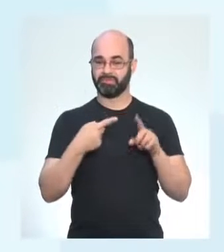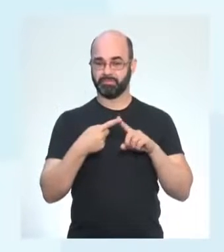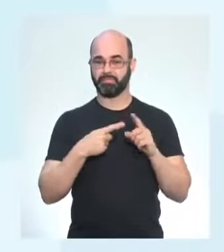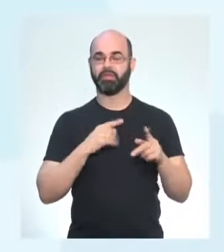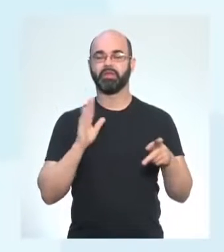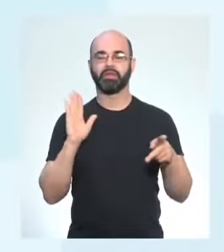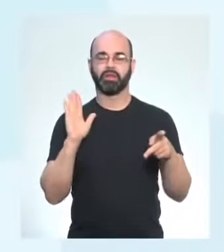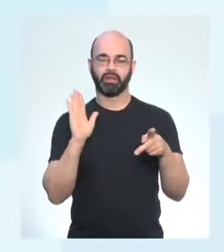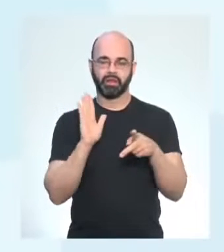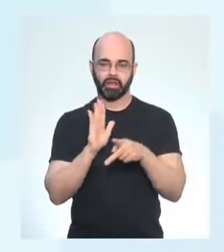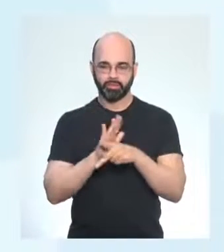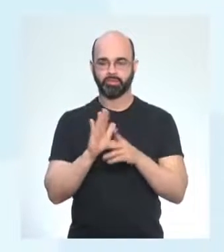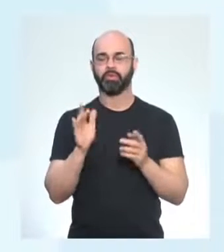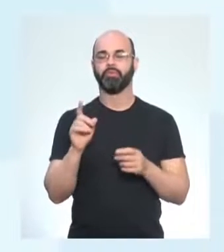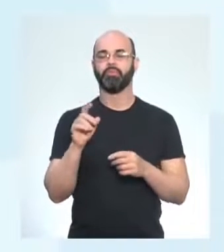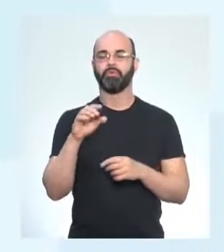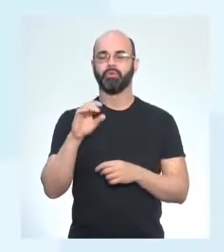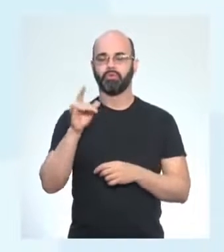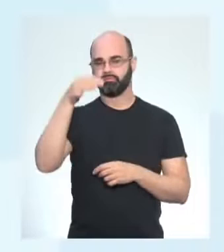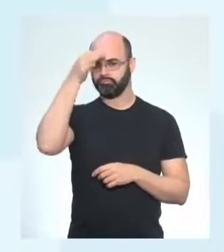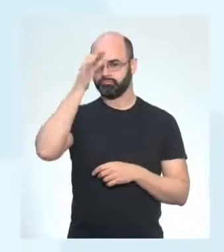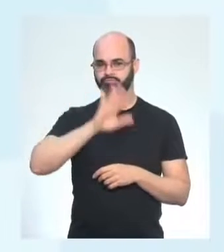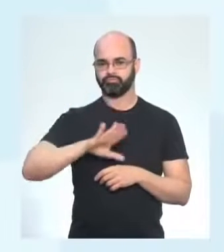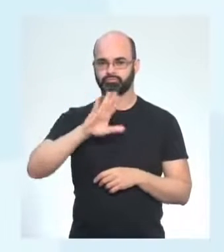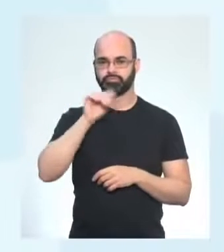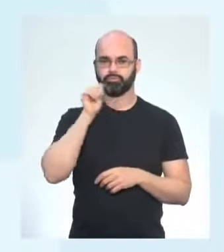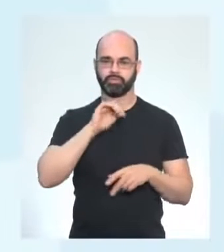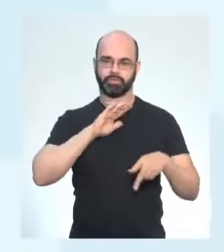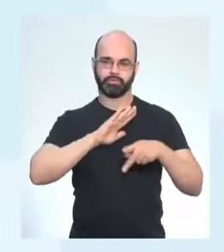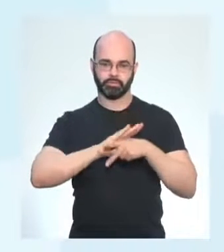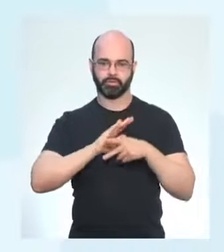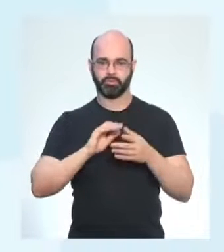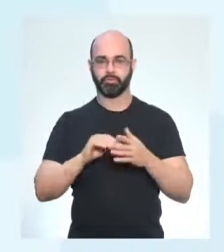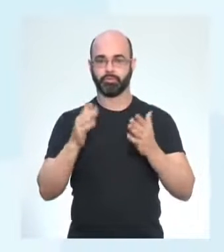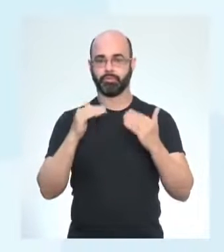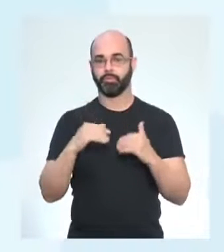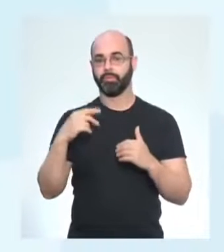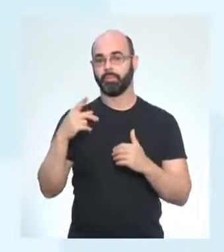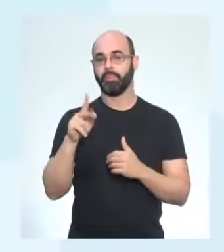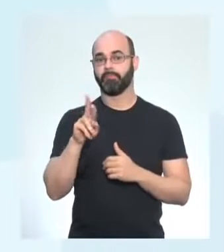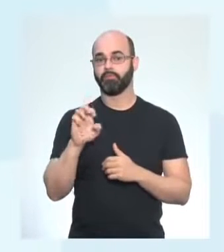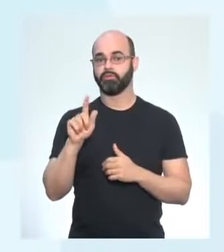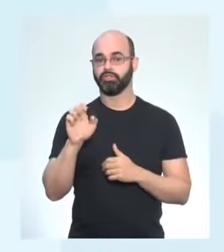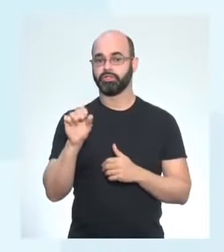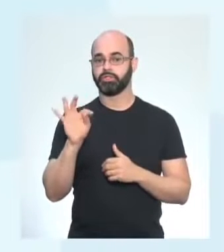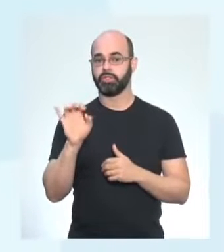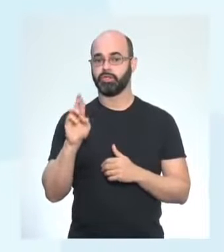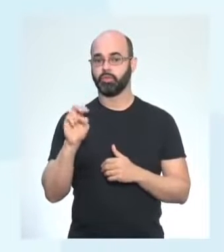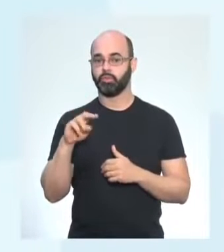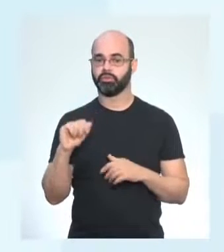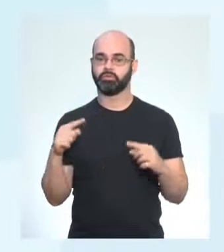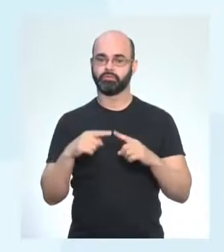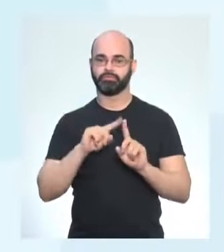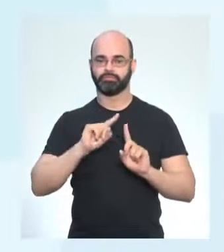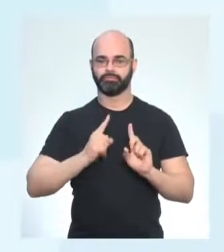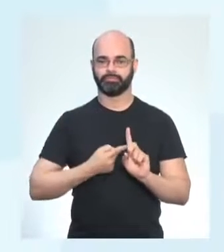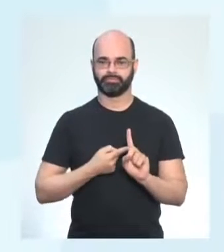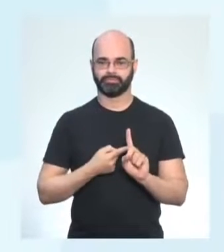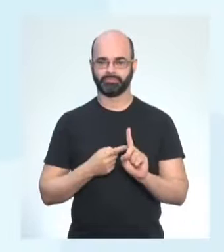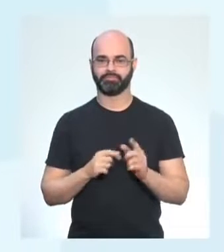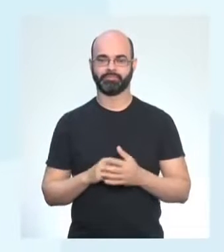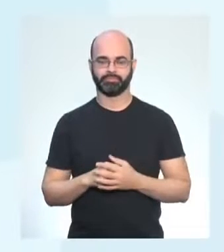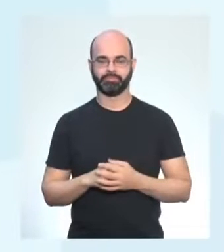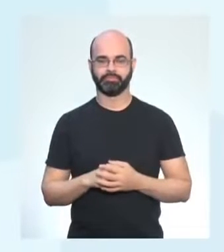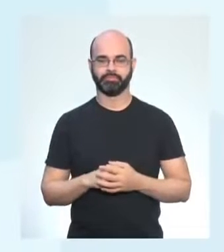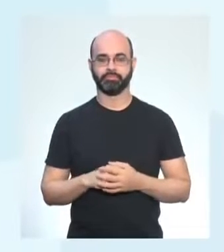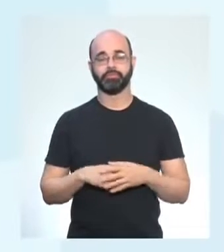Tá? E tem a progesterona, que está diretamente ligada aí à gravidez. Tá bom? Muito bem. E quando a